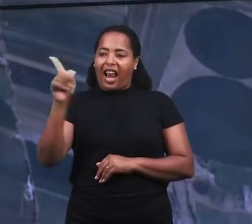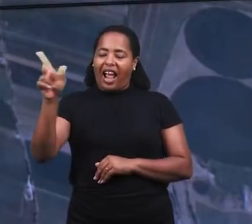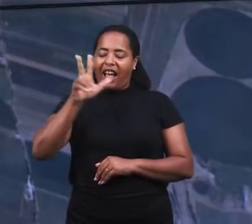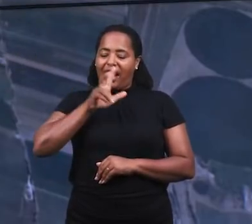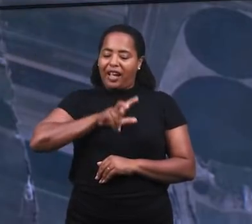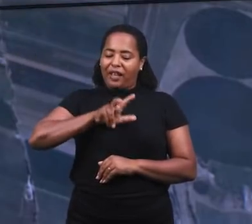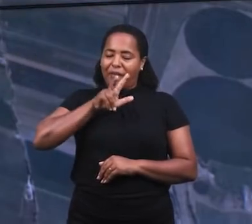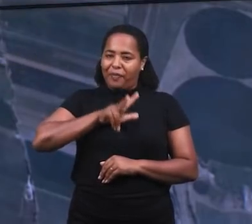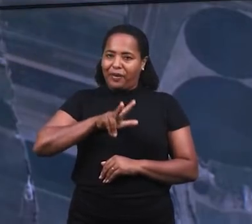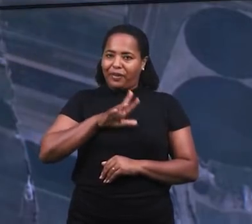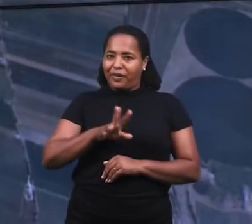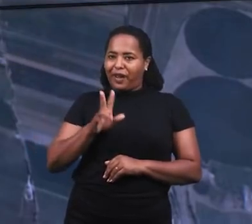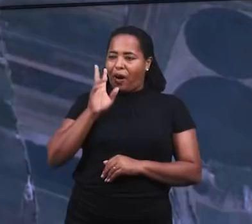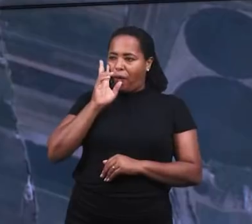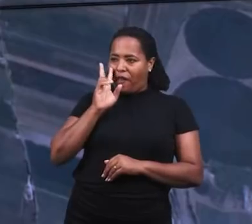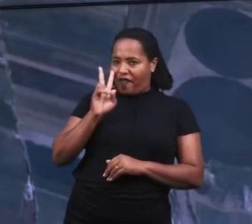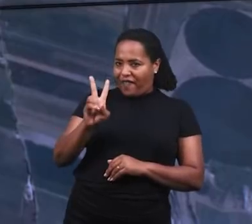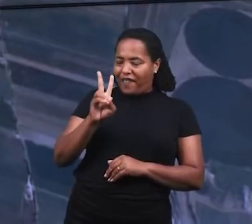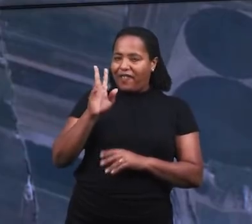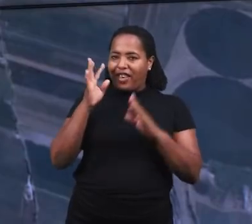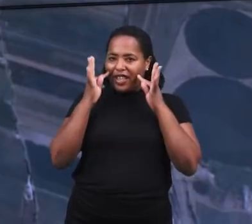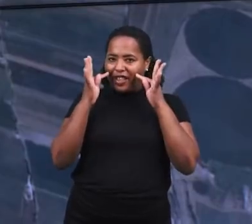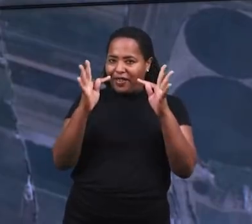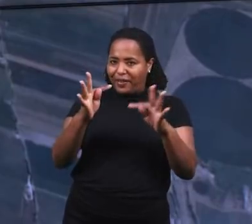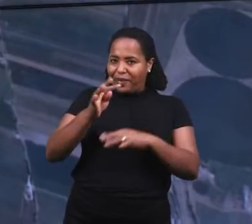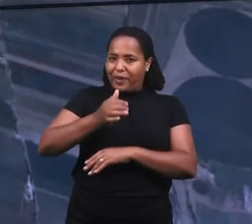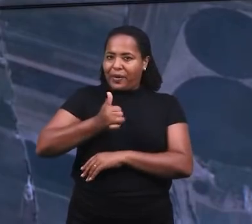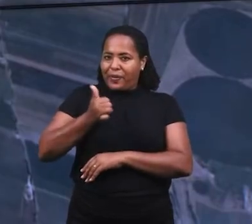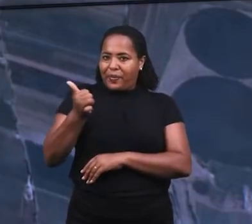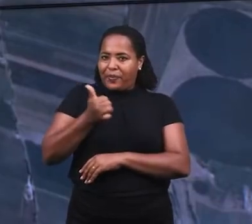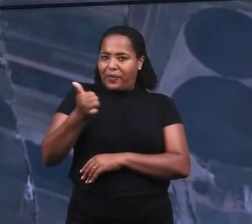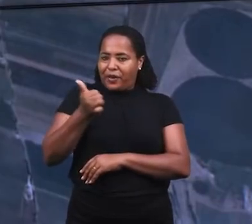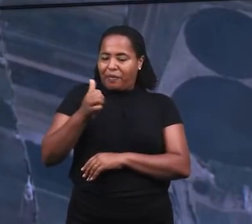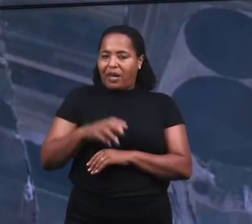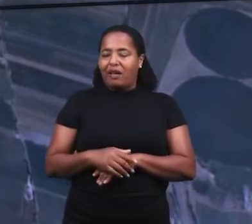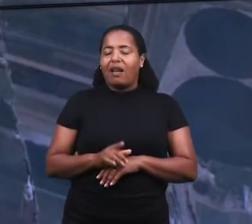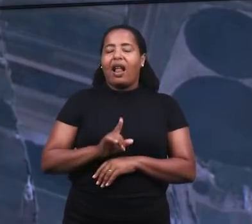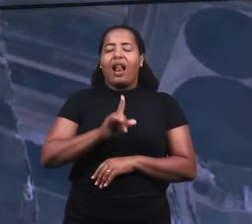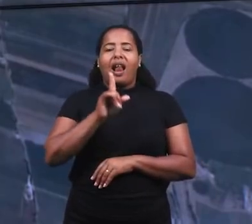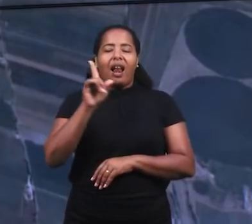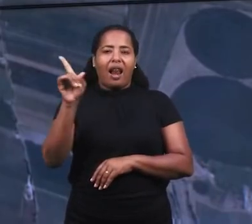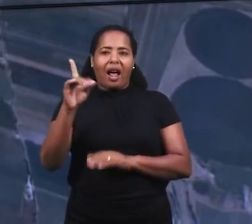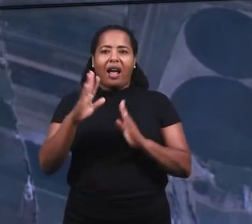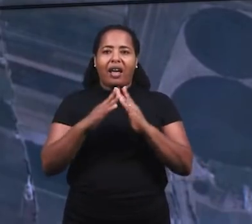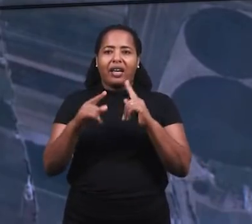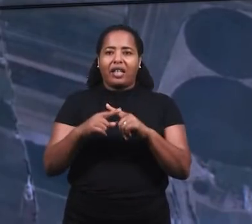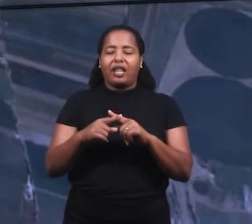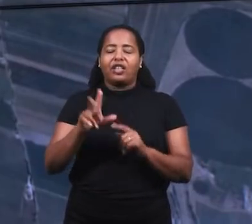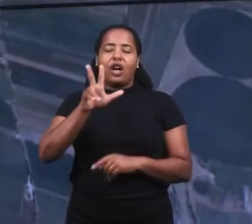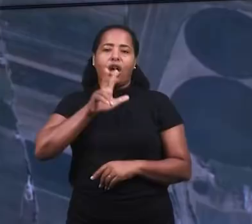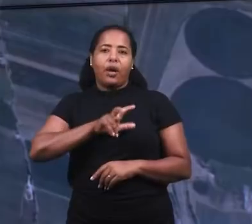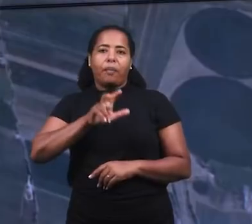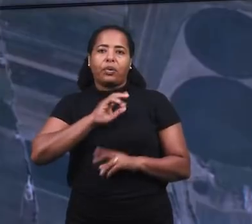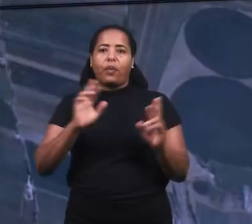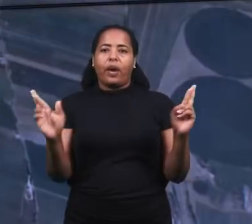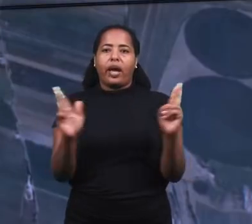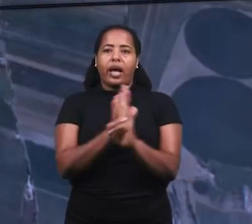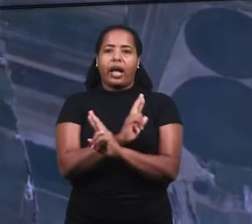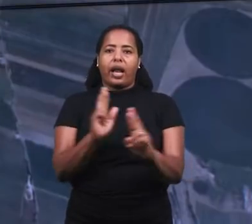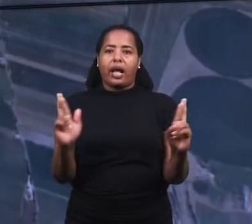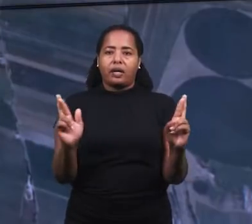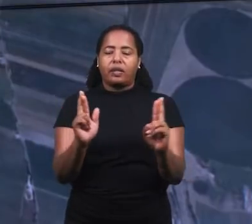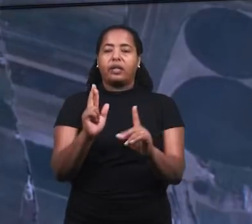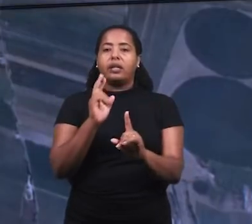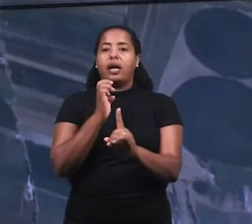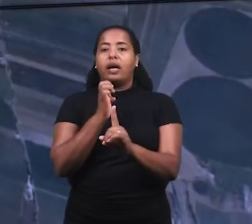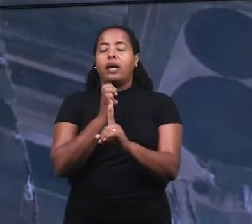irmãos, continuando a nossa estada em Portugal para ouvir ali os testemunhos. Vamos ao nosso primeiro testemunho da nossa igreja